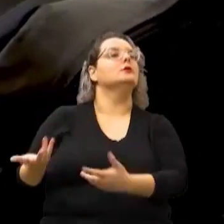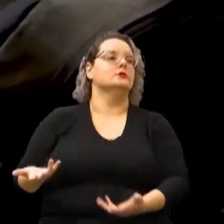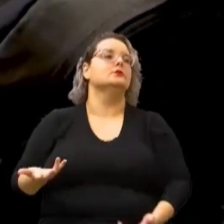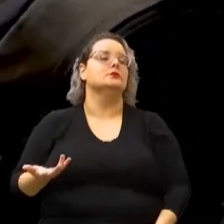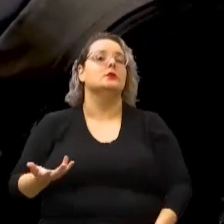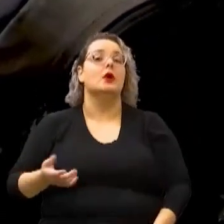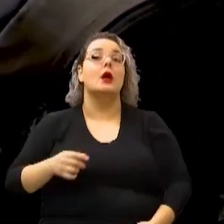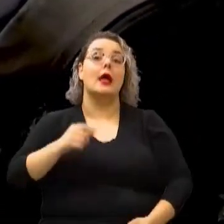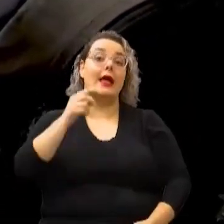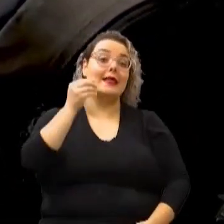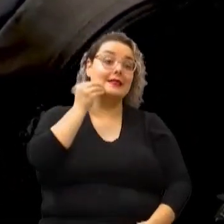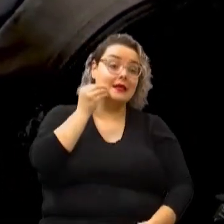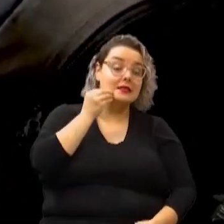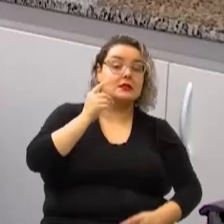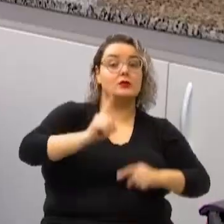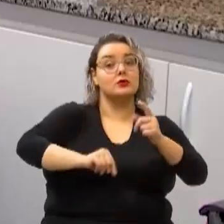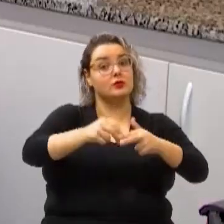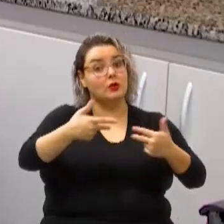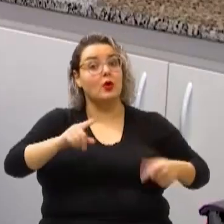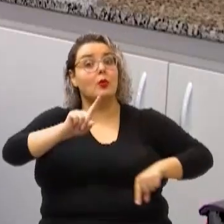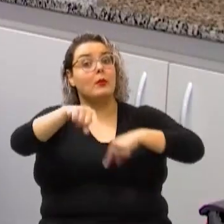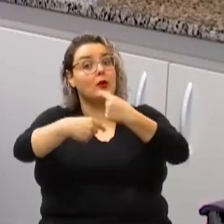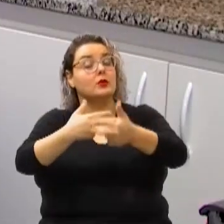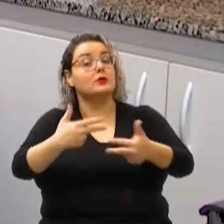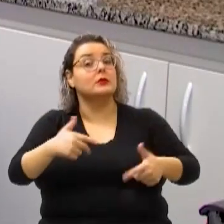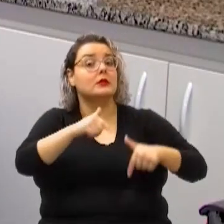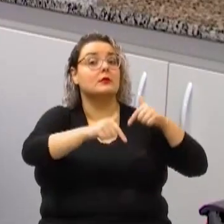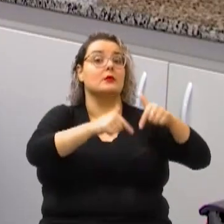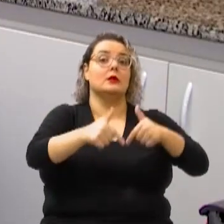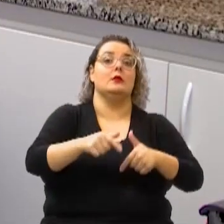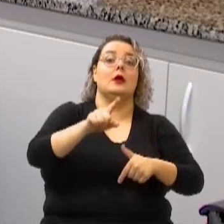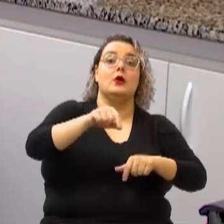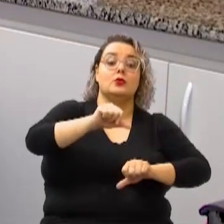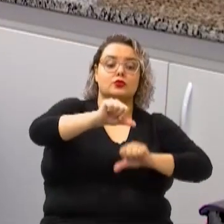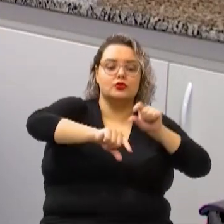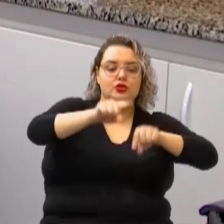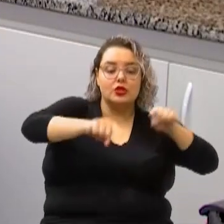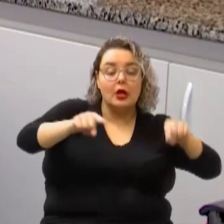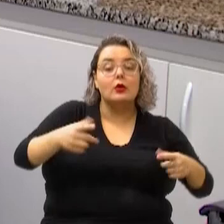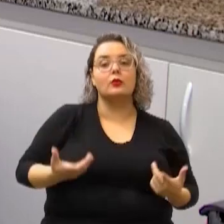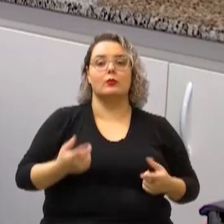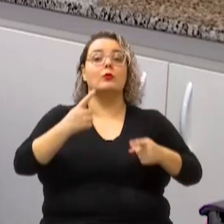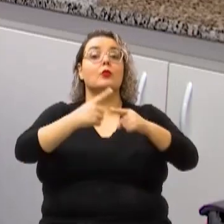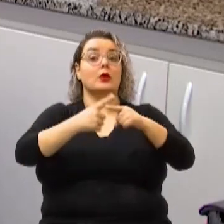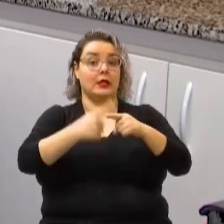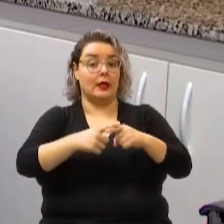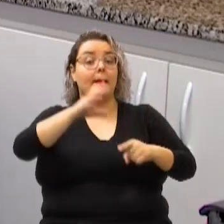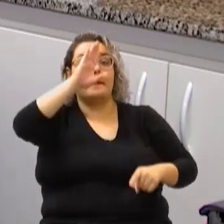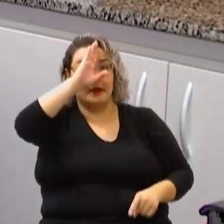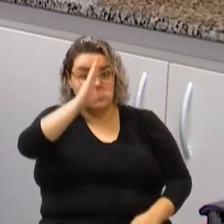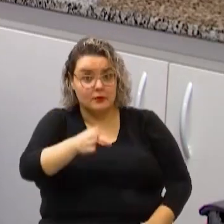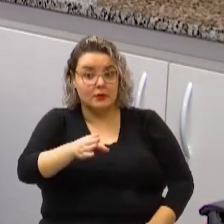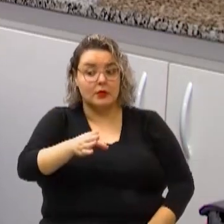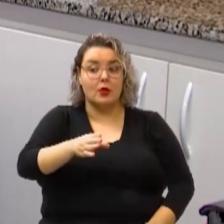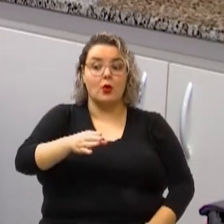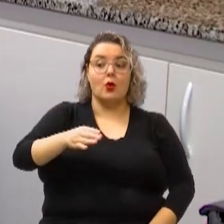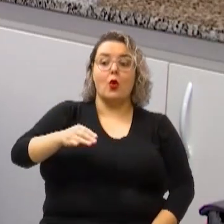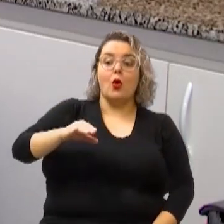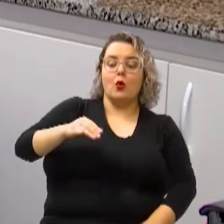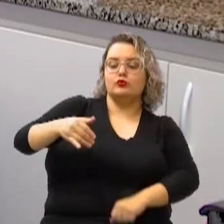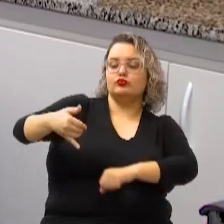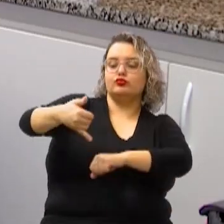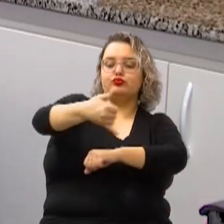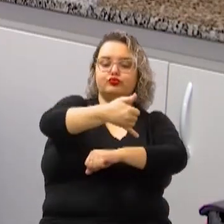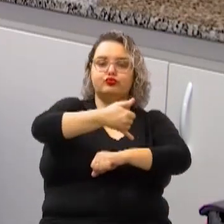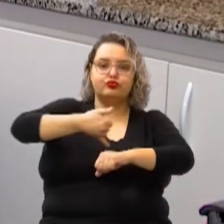sempre testar os equipamentos, uma outra vertente que a gente também trabalha aqui é o processo de adulteração. Porque, principalmente para os